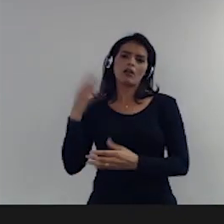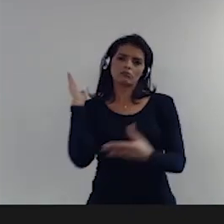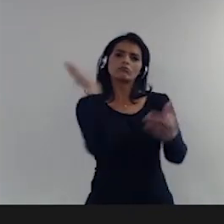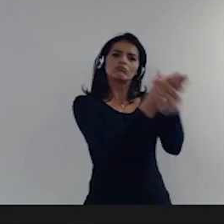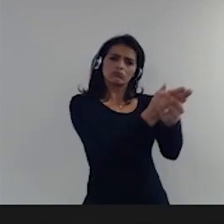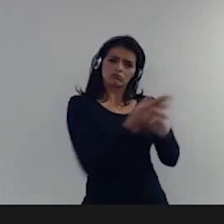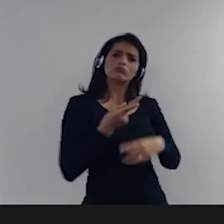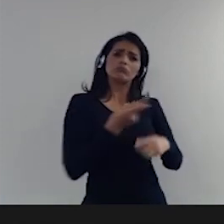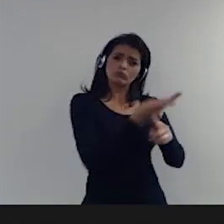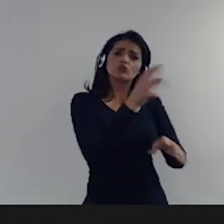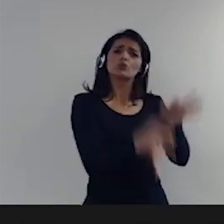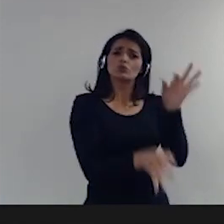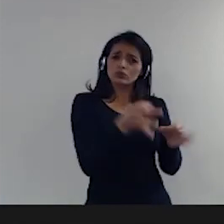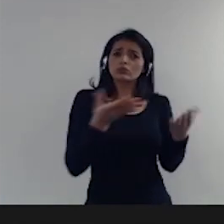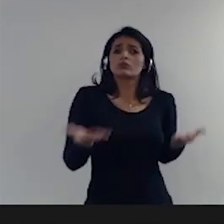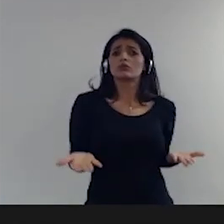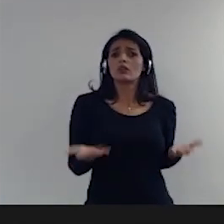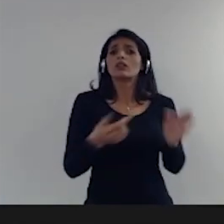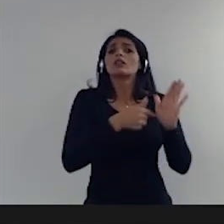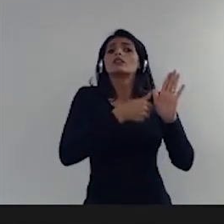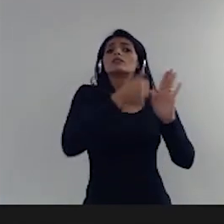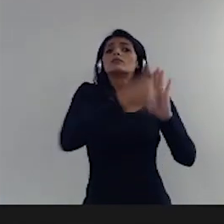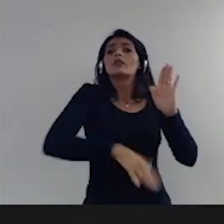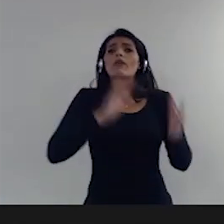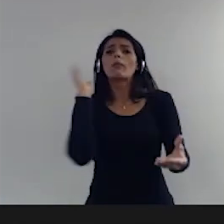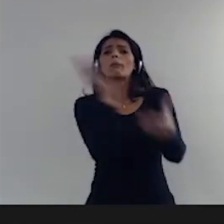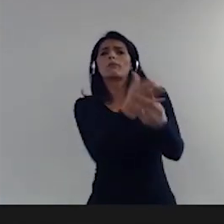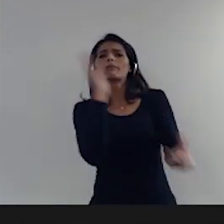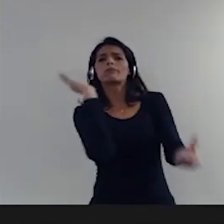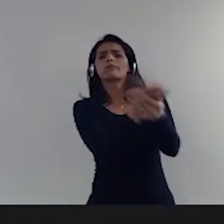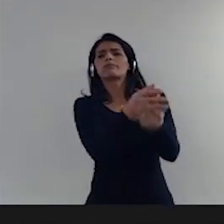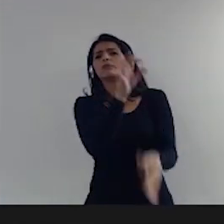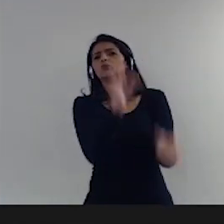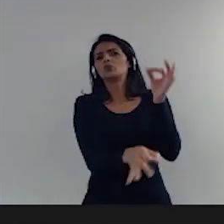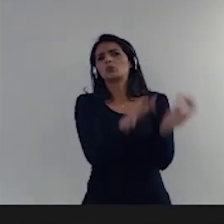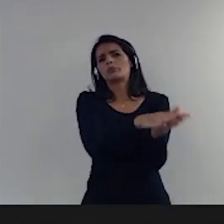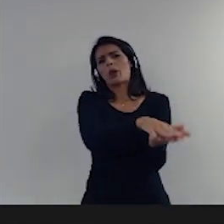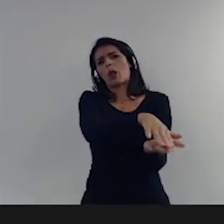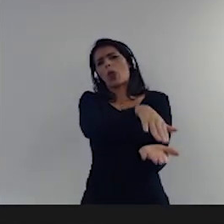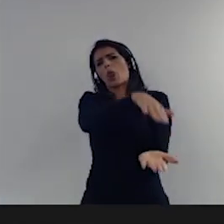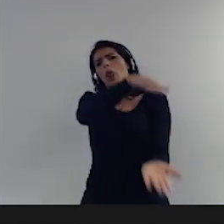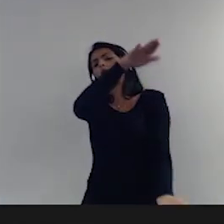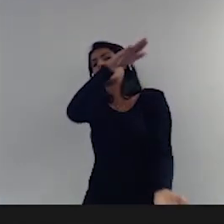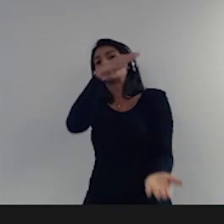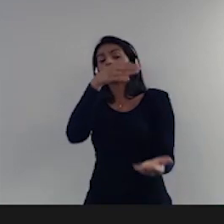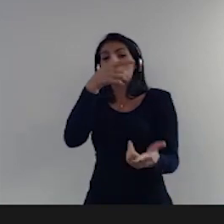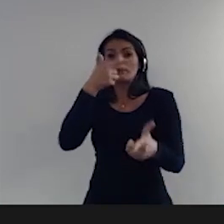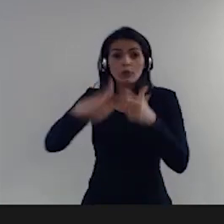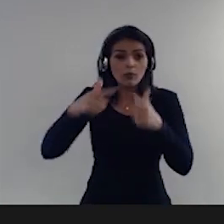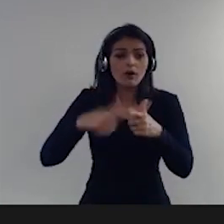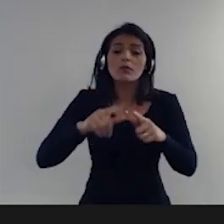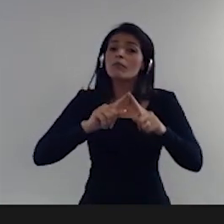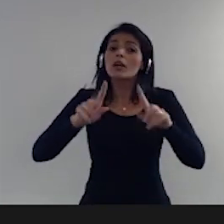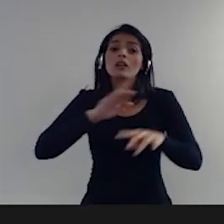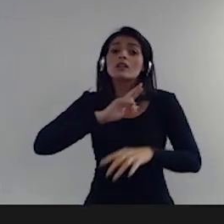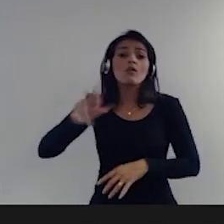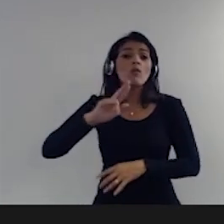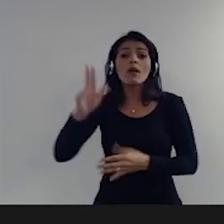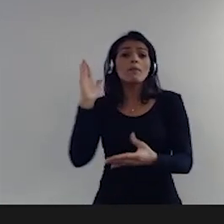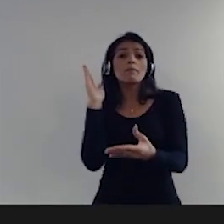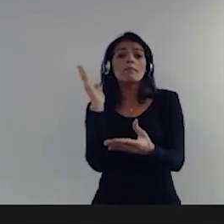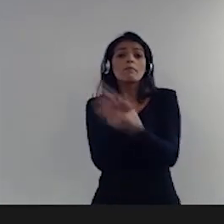para essa finalidade, criando uma judicialização de conflitos que não eram conflitos. Ou